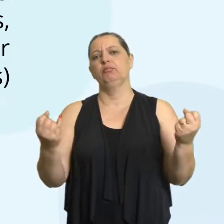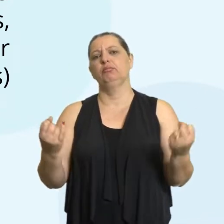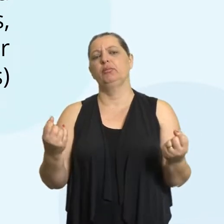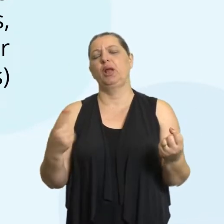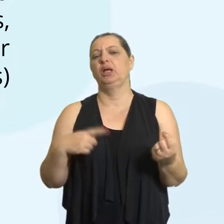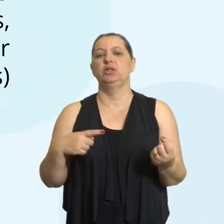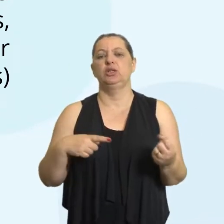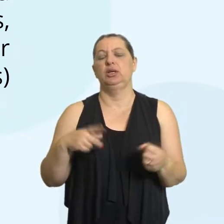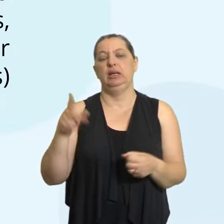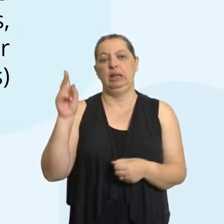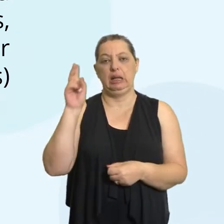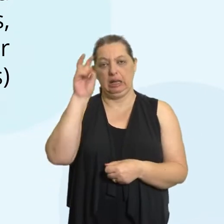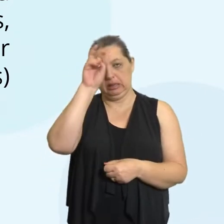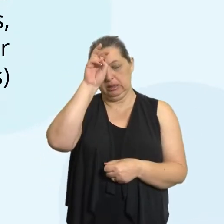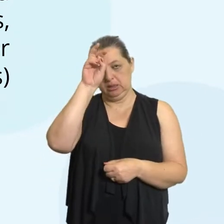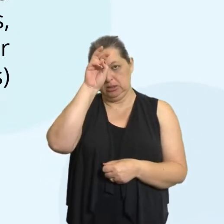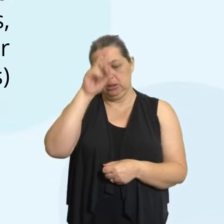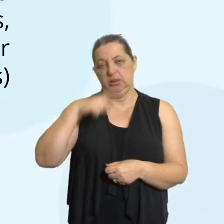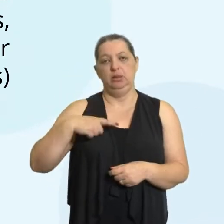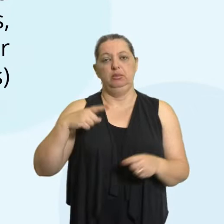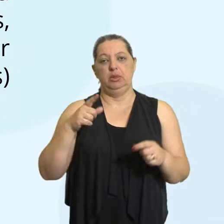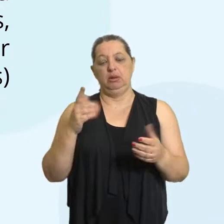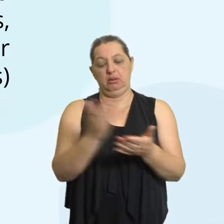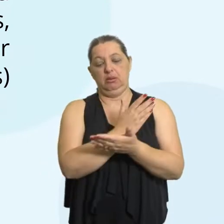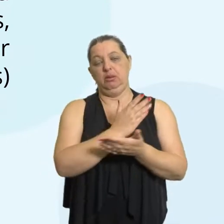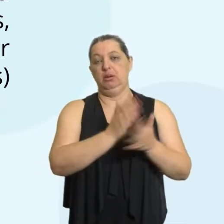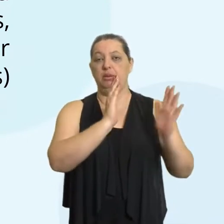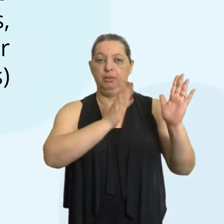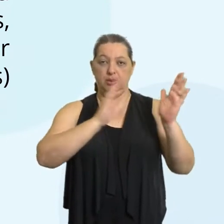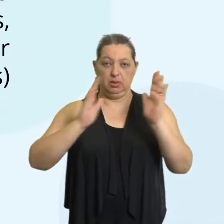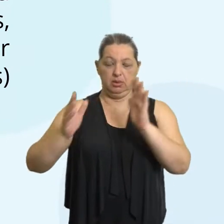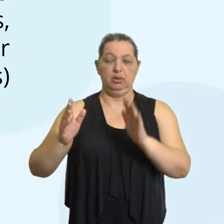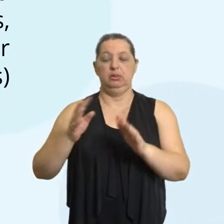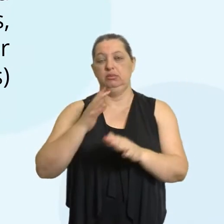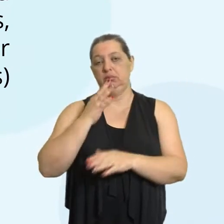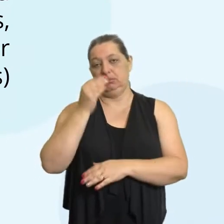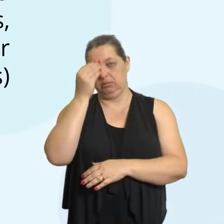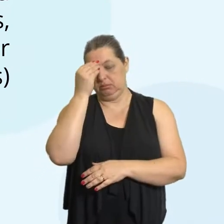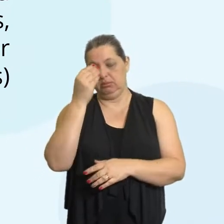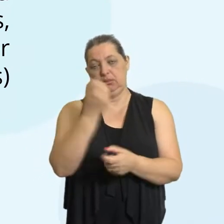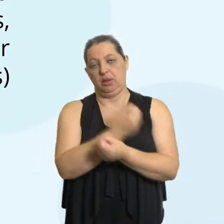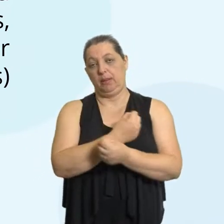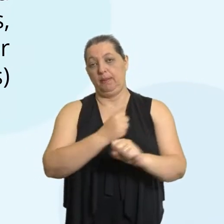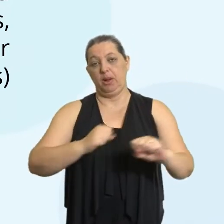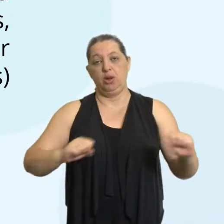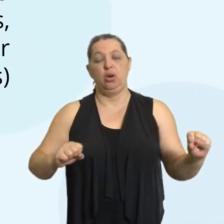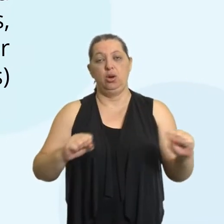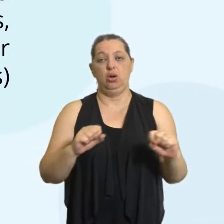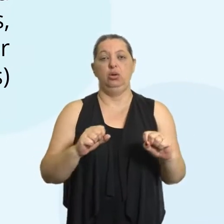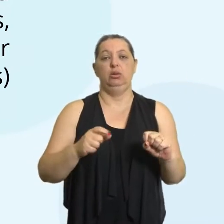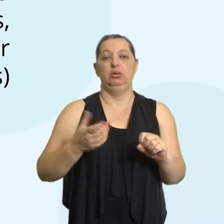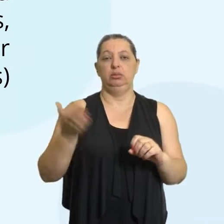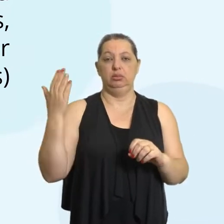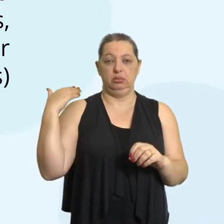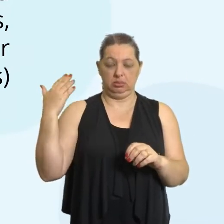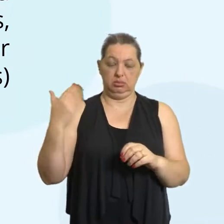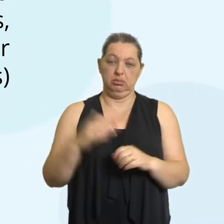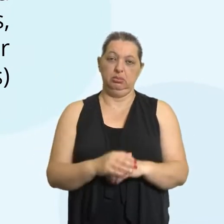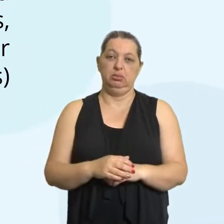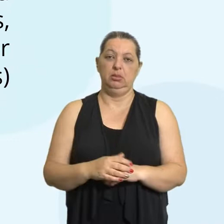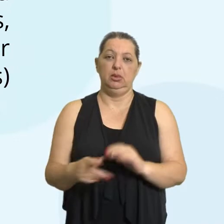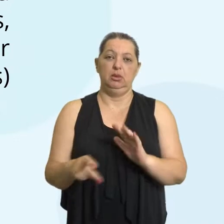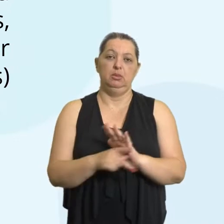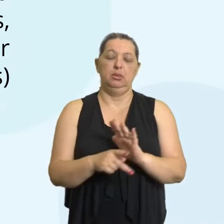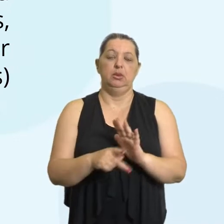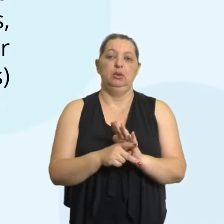no Egito uma biblioteca com muito conhecimento foi a maior biblioteca do de conhecimento ali da atividade que era a Biblioteca